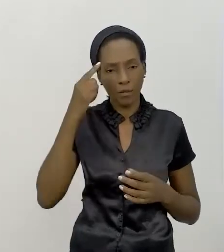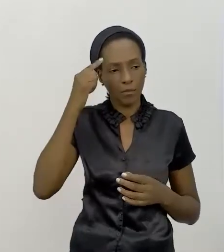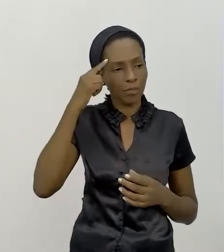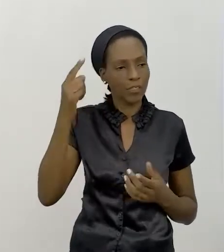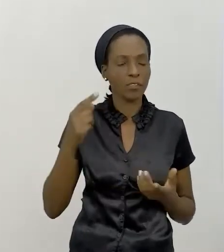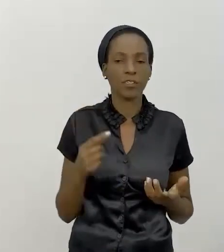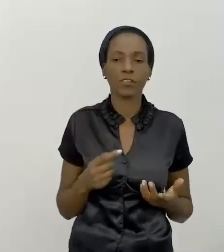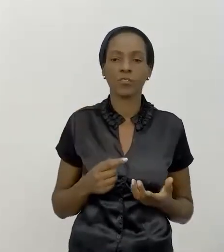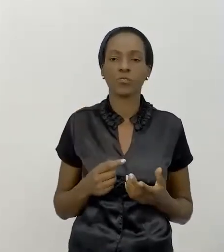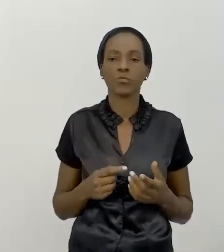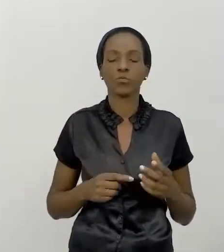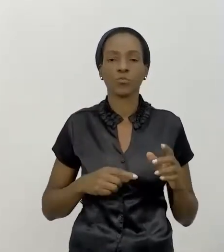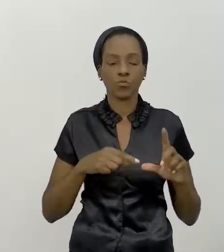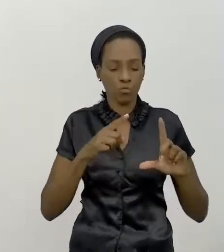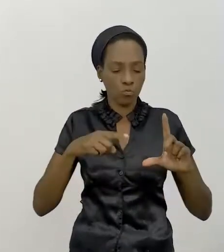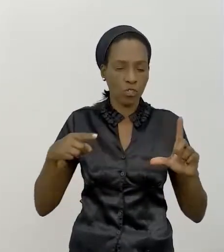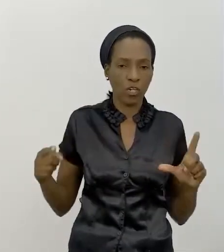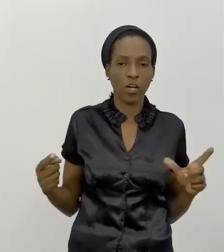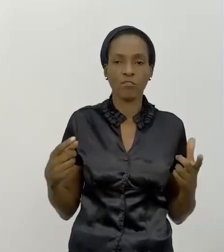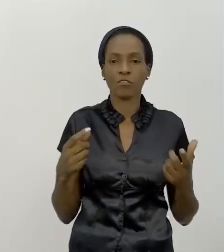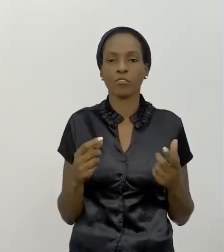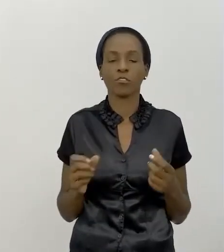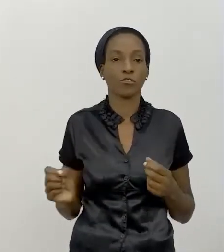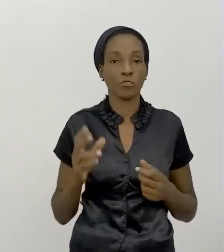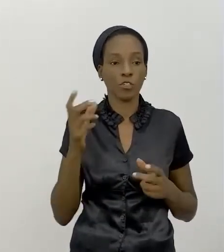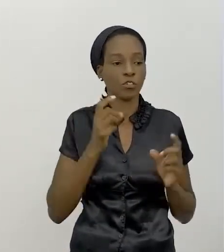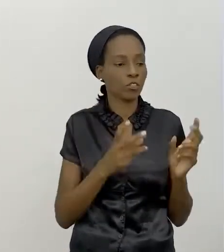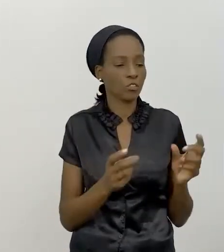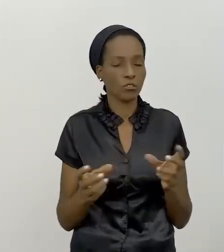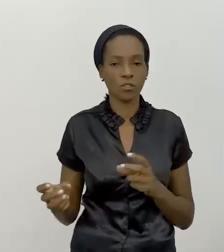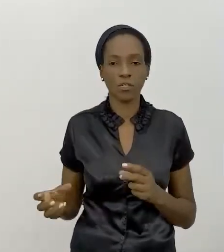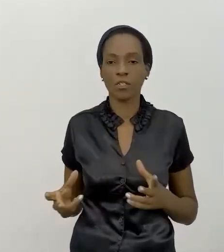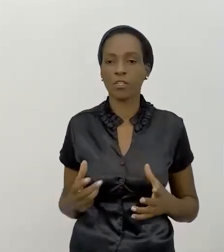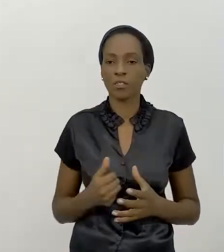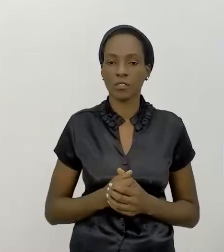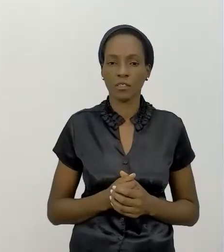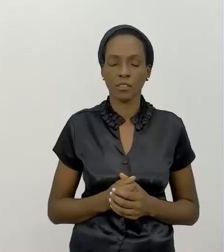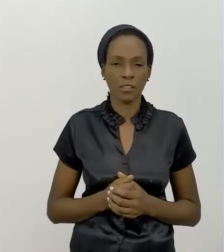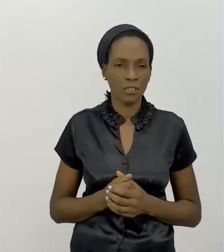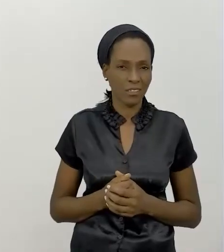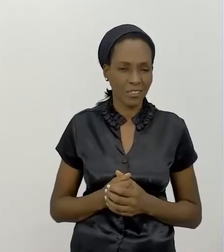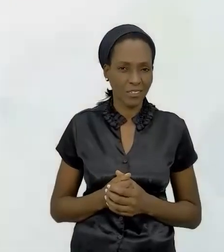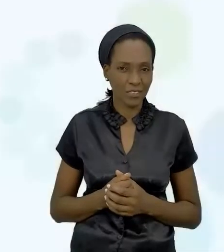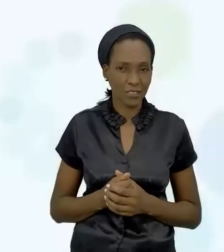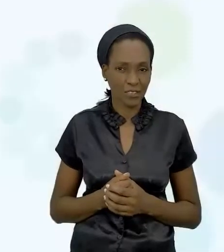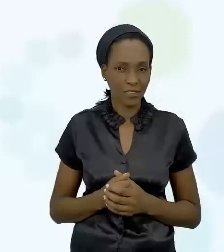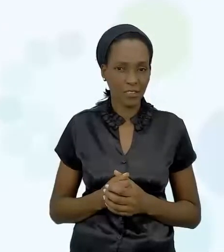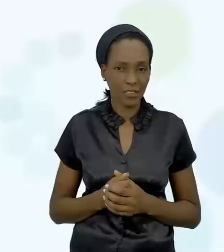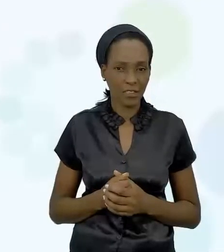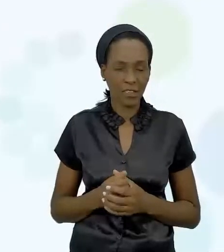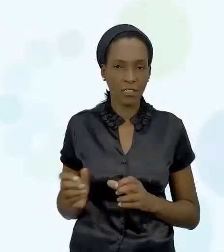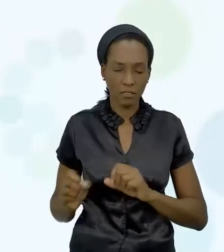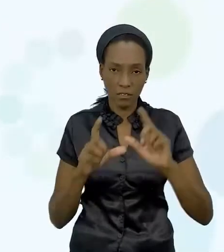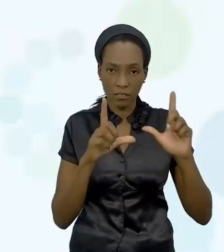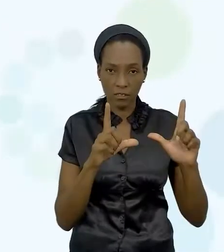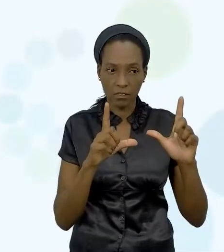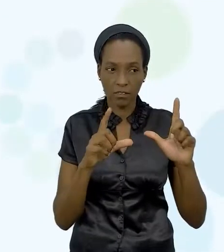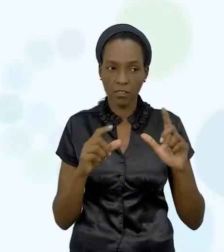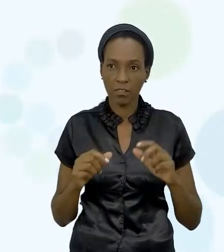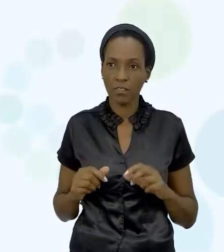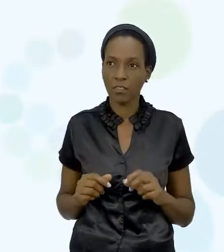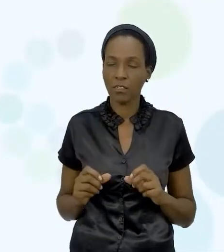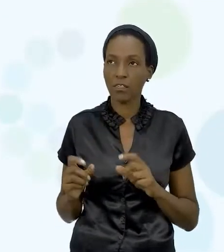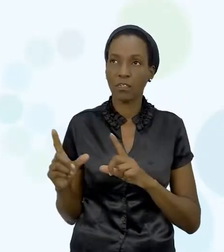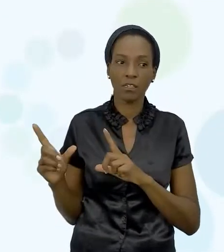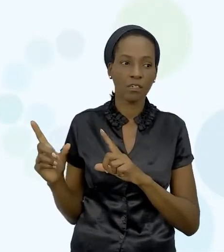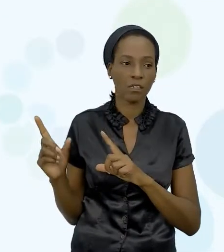um gráfico de custo, valor de vendas e tudo mais, tá bom? O nosso diretor está colocando para vocês a telinha o slide de apresentação. Olha